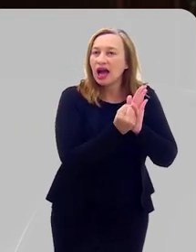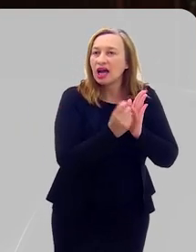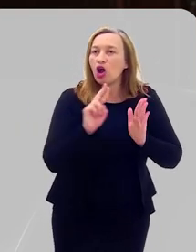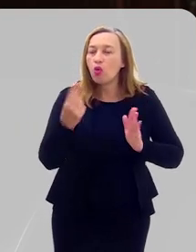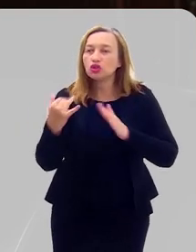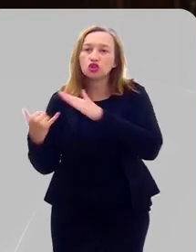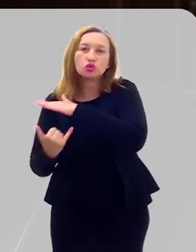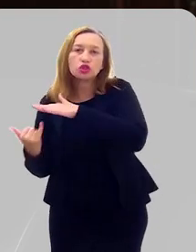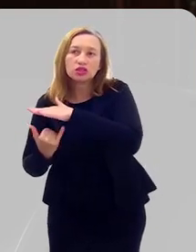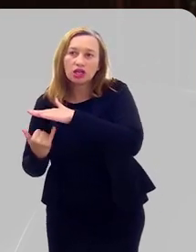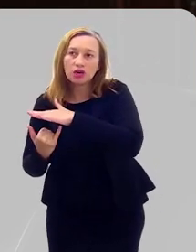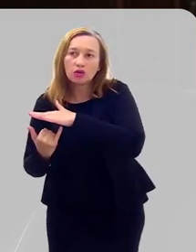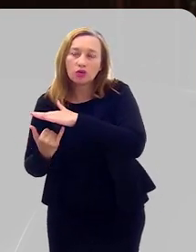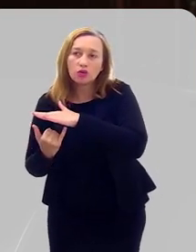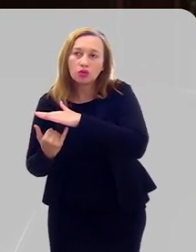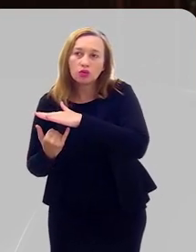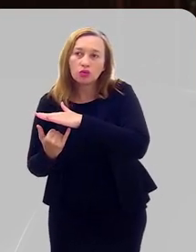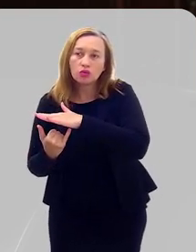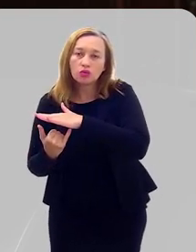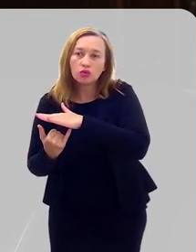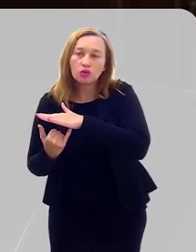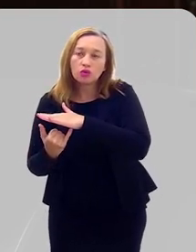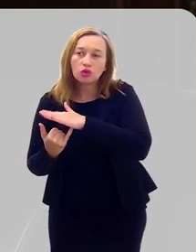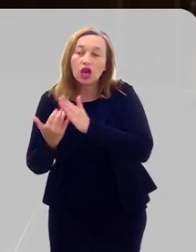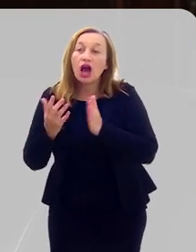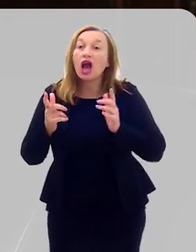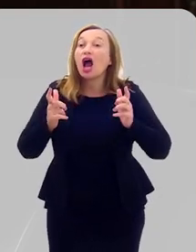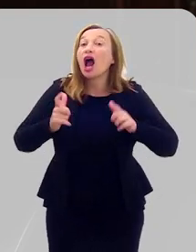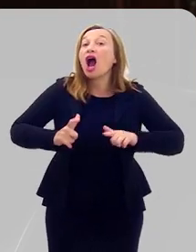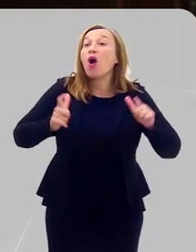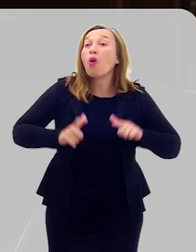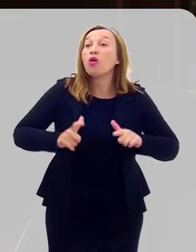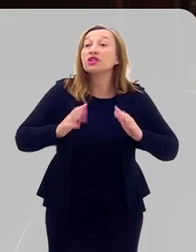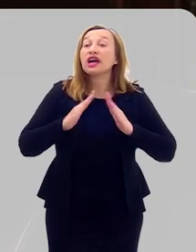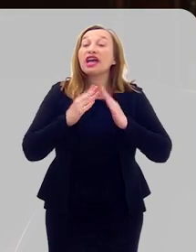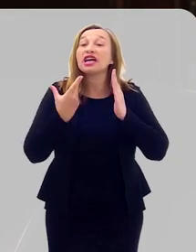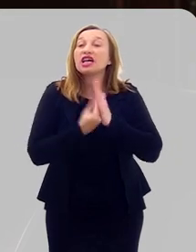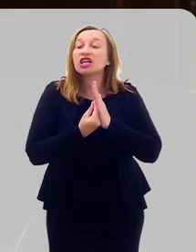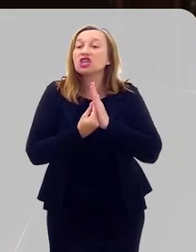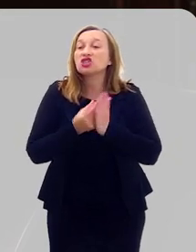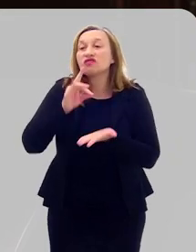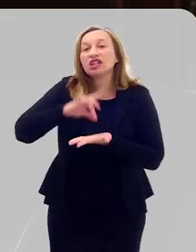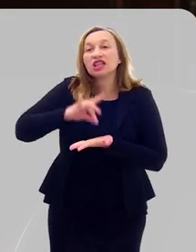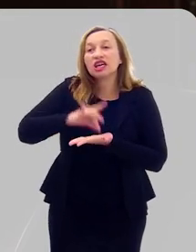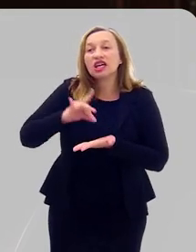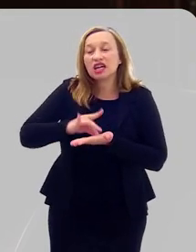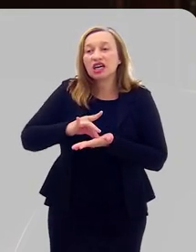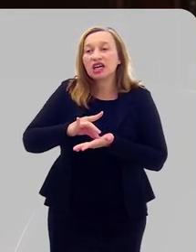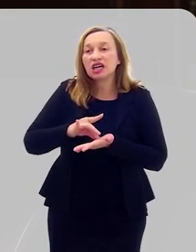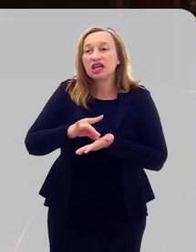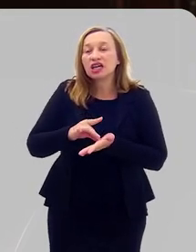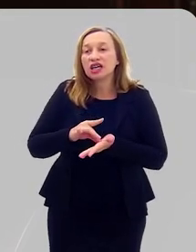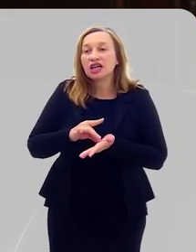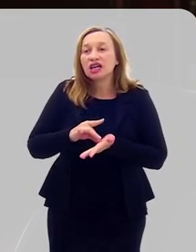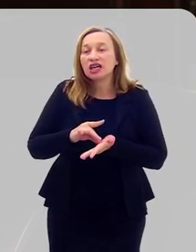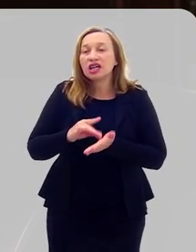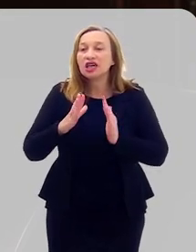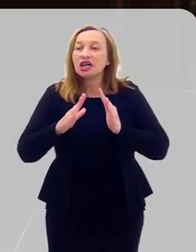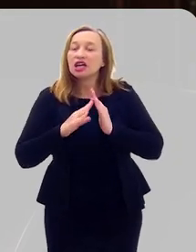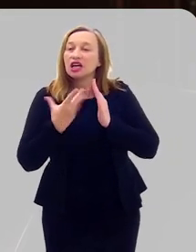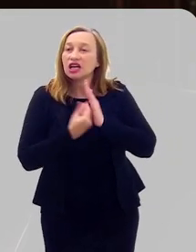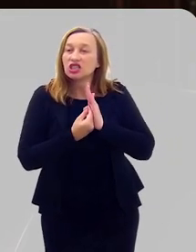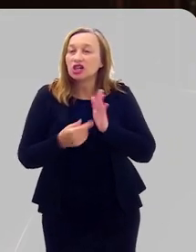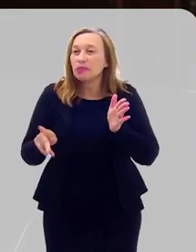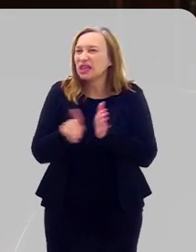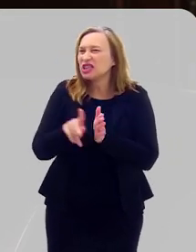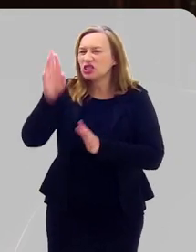denominacional ou institucional? Da ou onde, a igreja onde do partiu Senhor? Tudo isso? Aonde está a igreja do Senhor, a verdadeira igreja do Senhor? Será